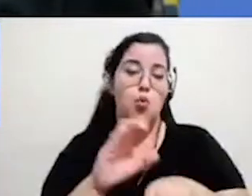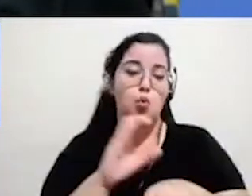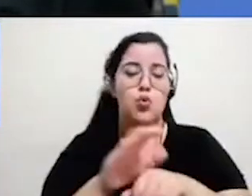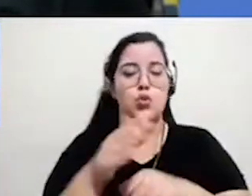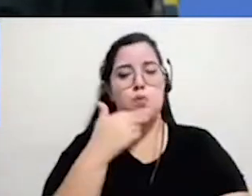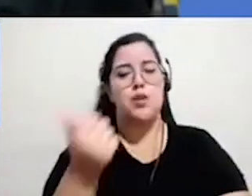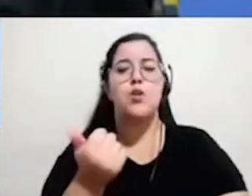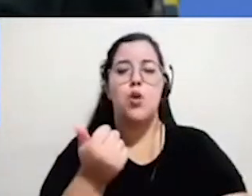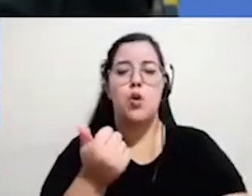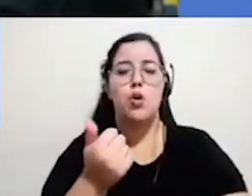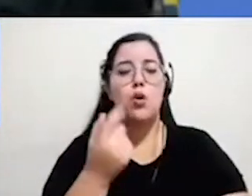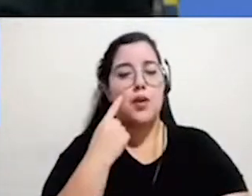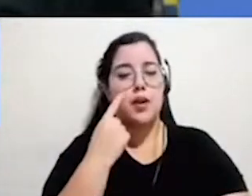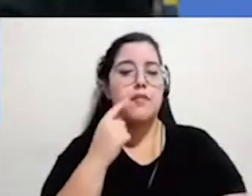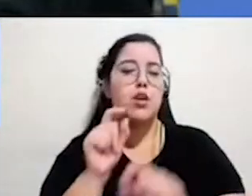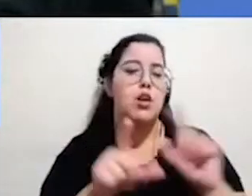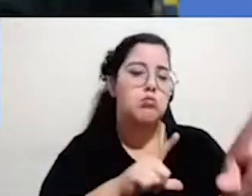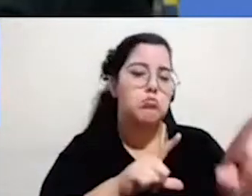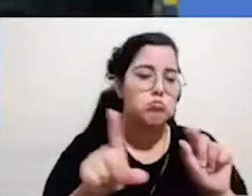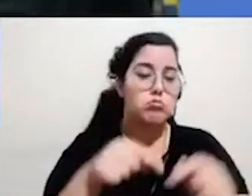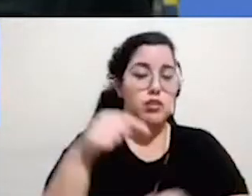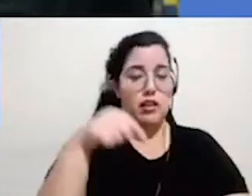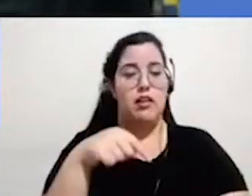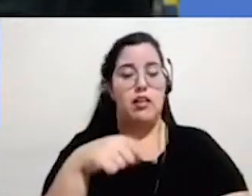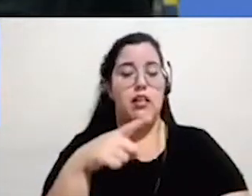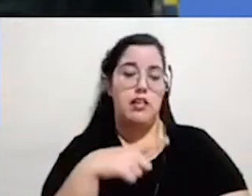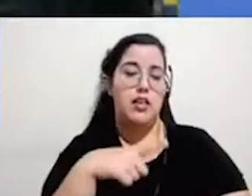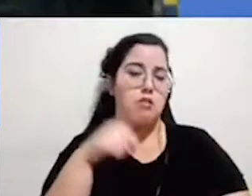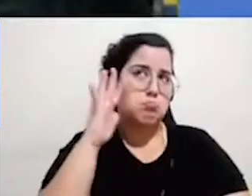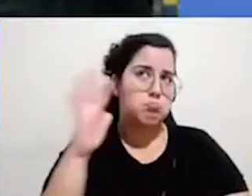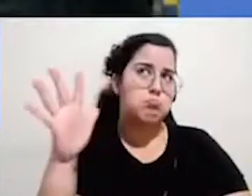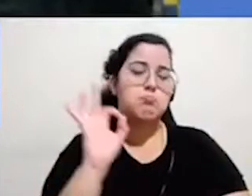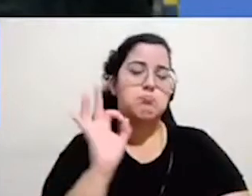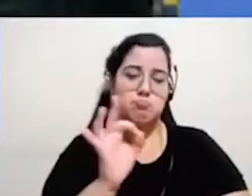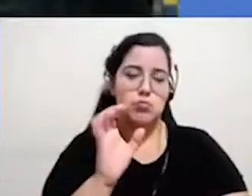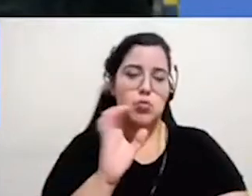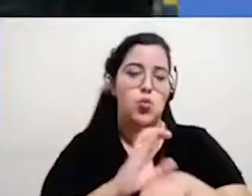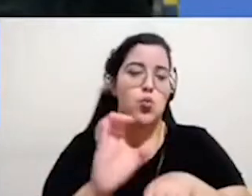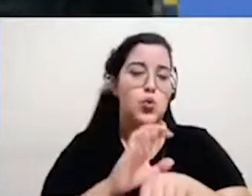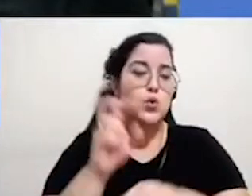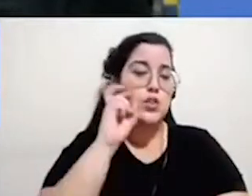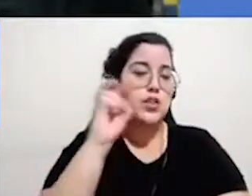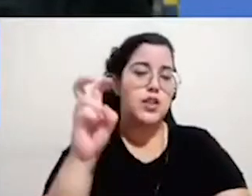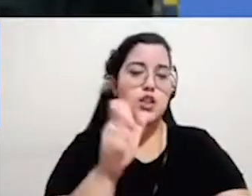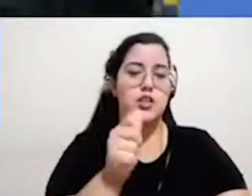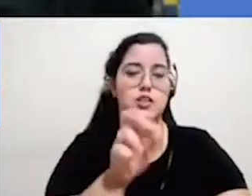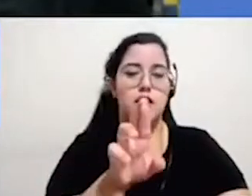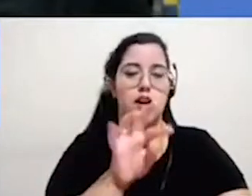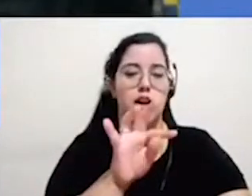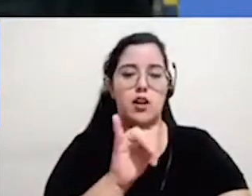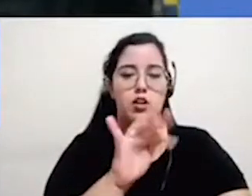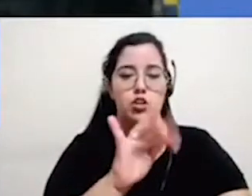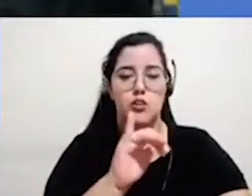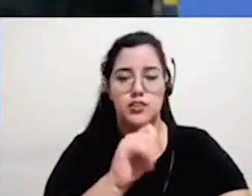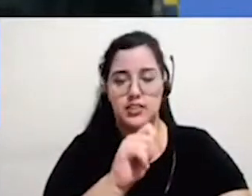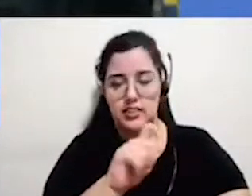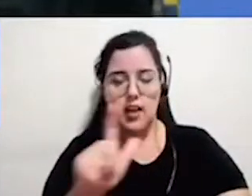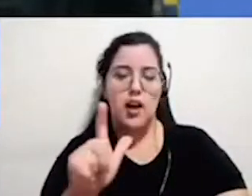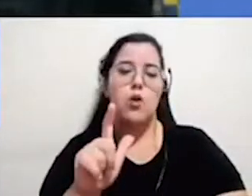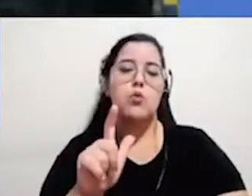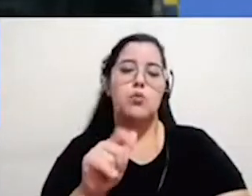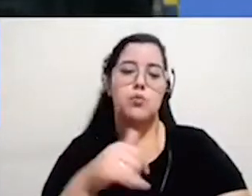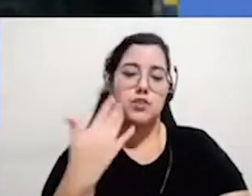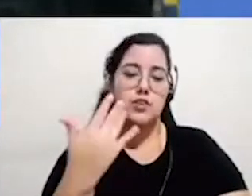onde que eles vão? Quer dizer, aqui já está se pensando na inteligência artificial que vai resolver tudo. Então, se você pegar